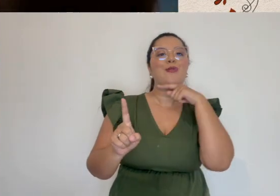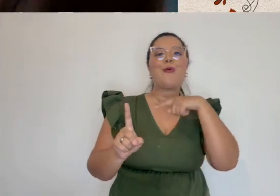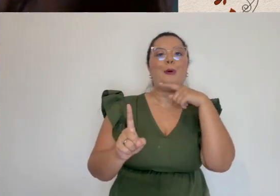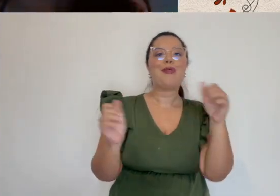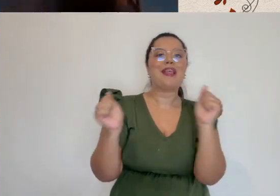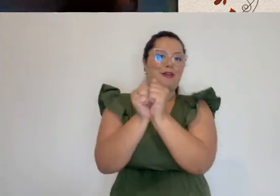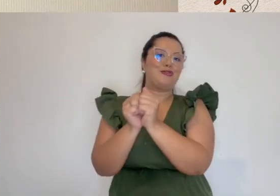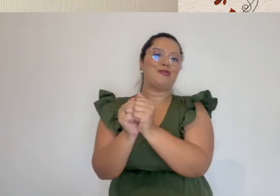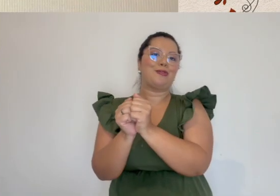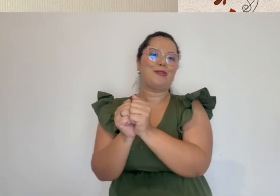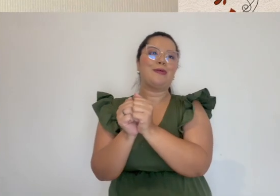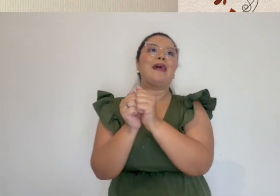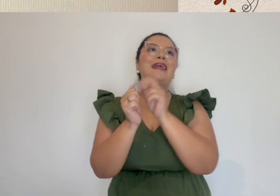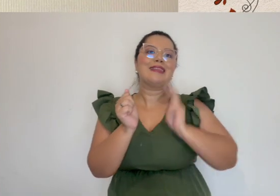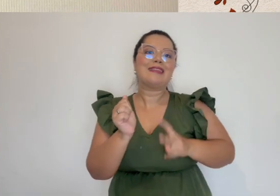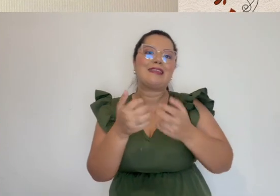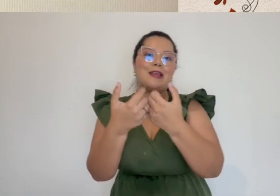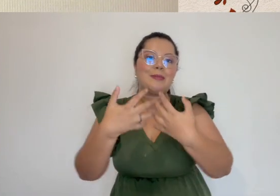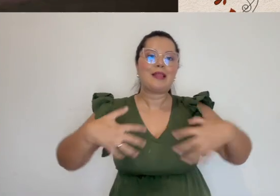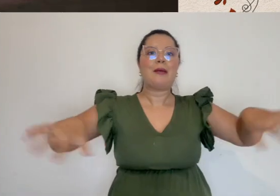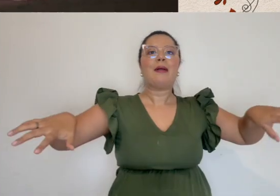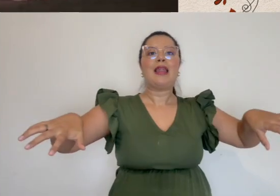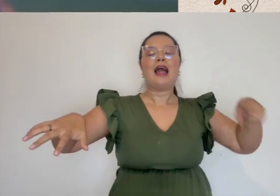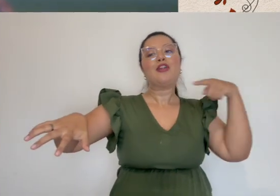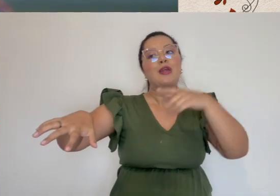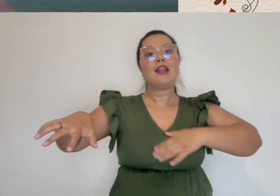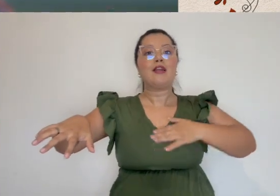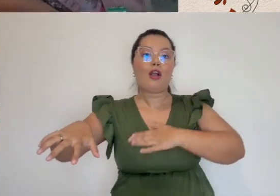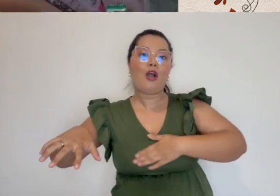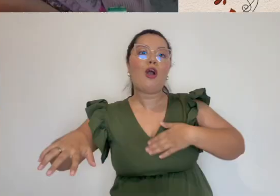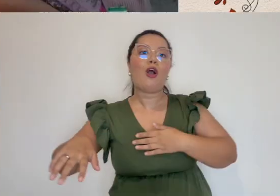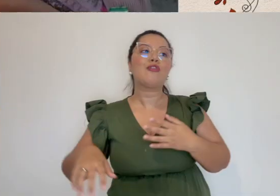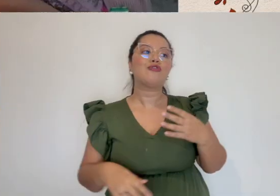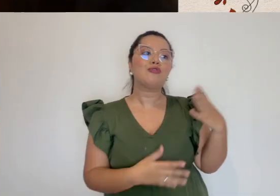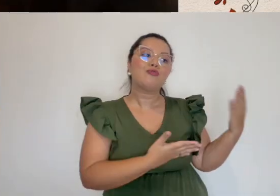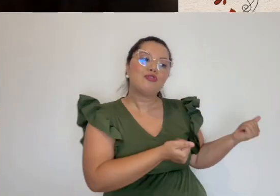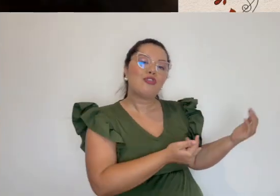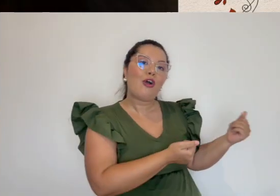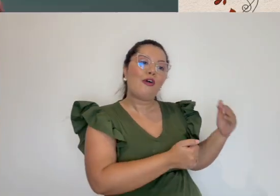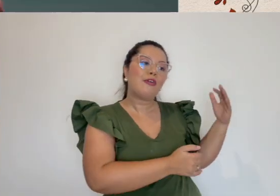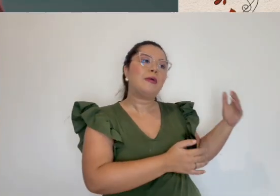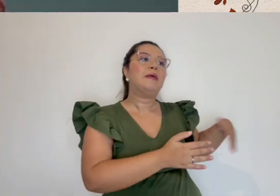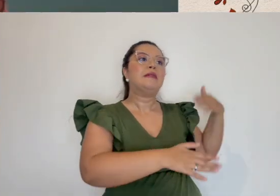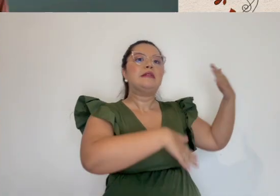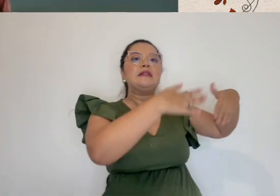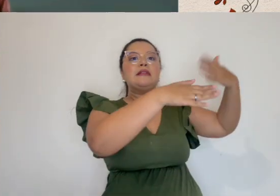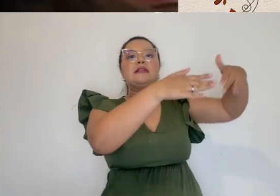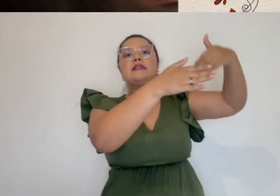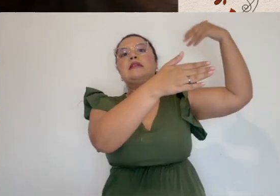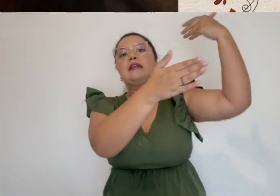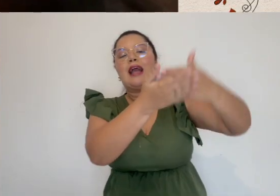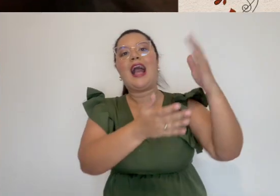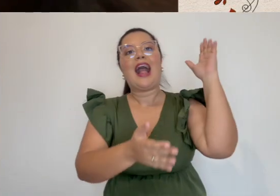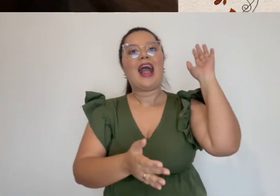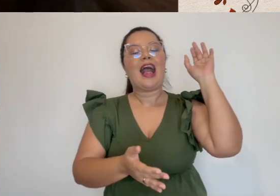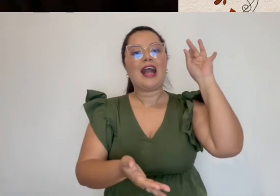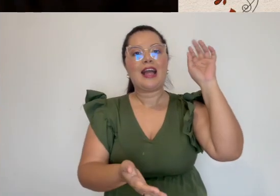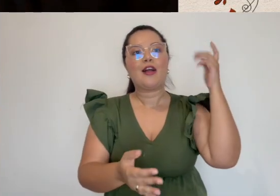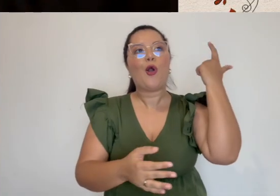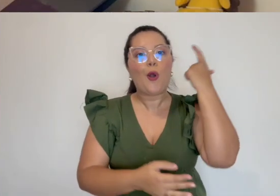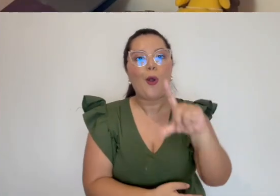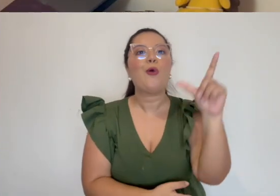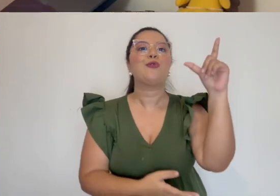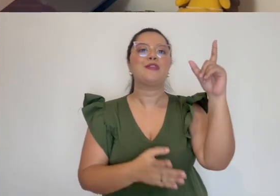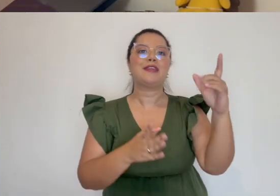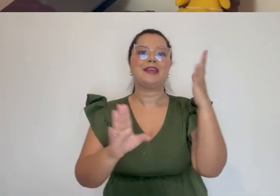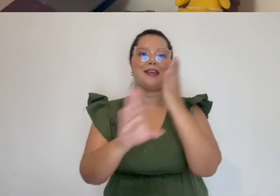poderiam estar, e como que eles vão lidando com isso por se gostarem desde muito novos, mas só se encontrarem muito tempo